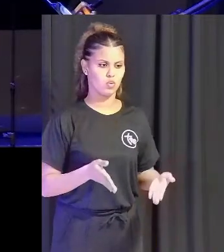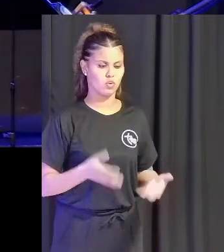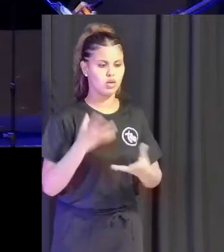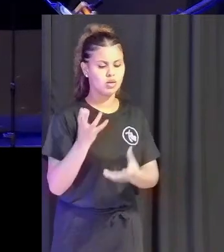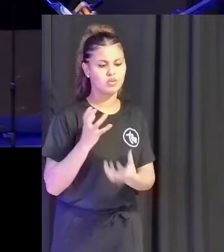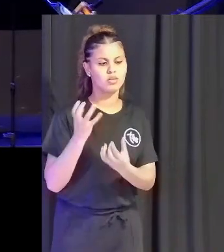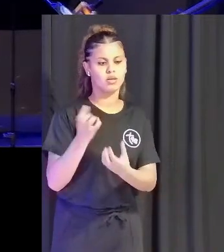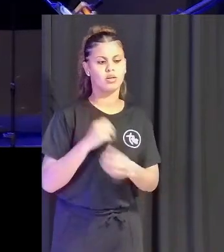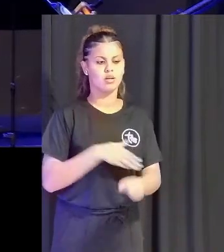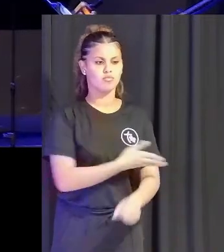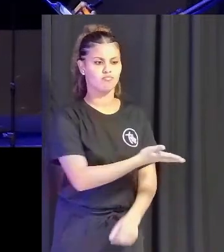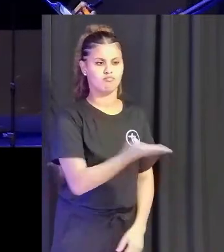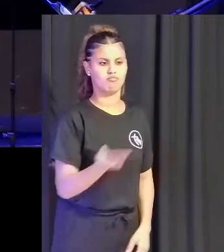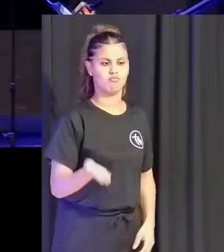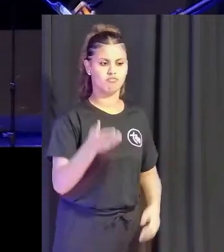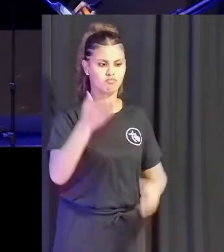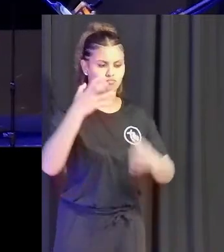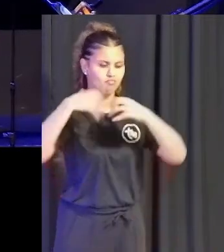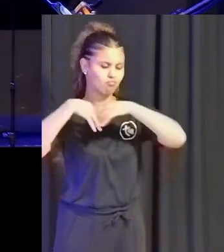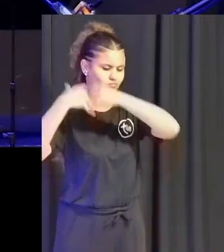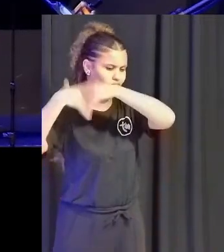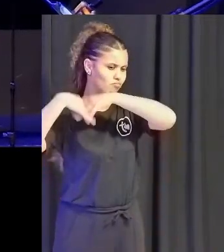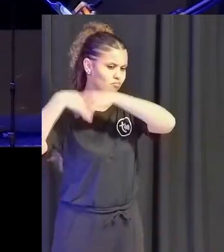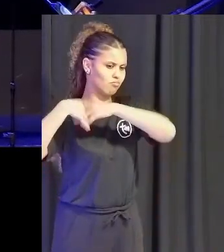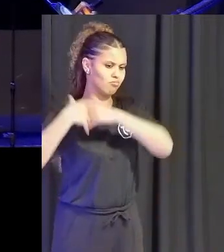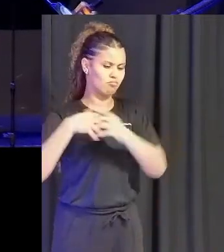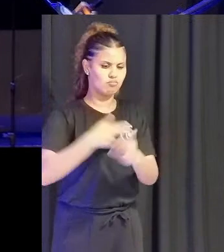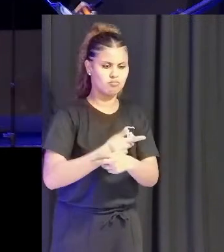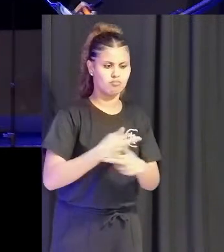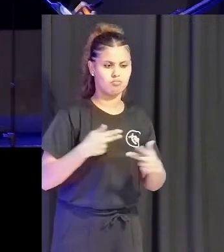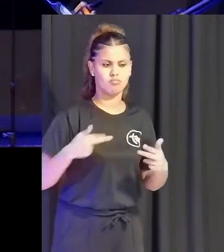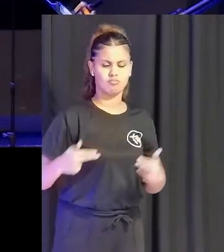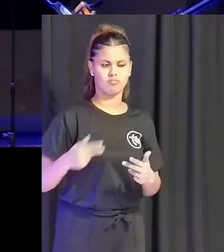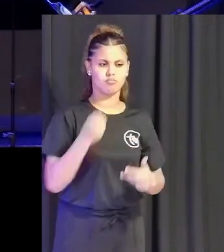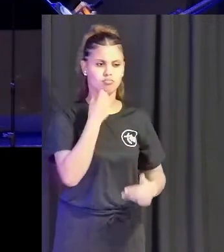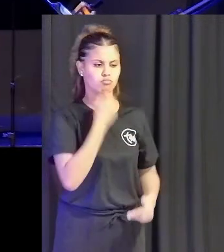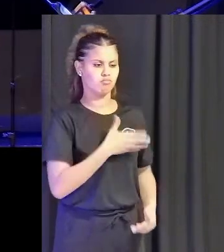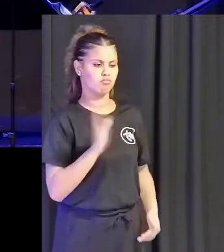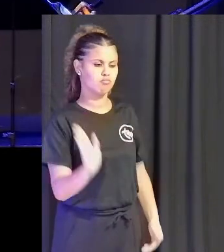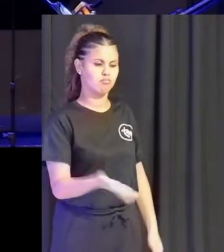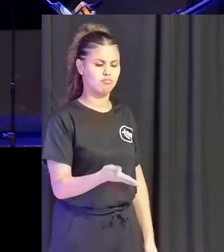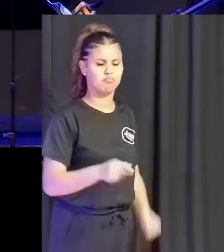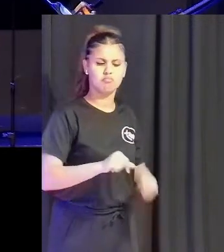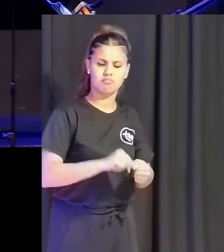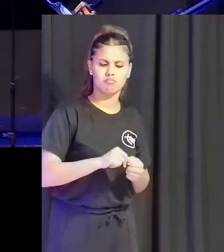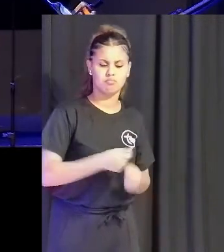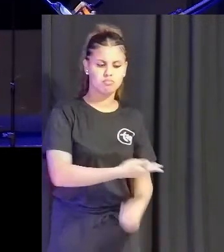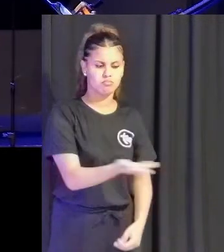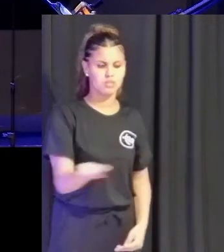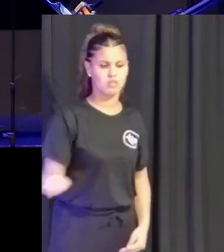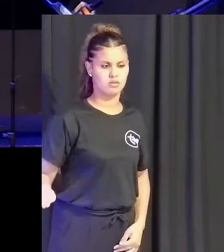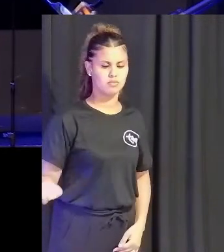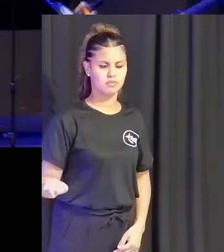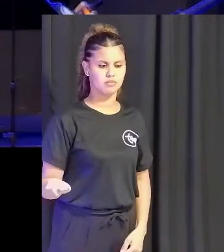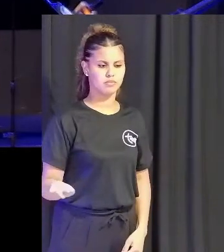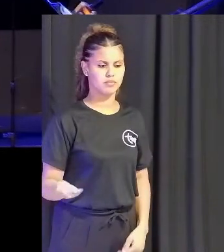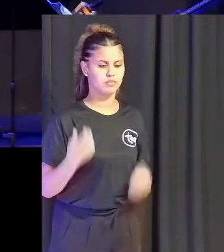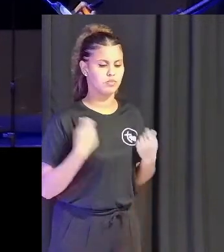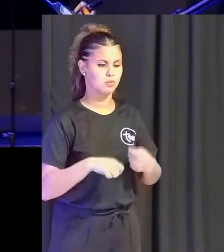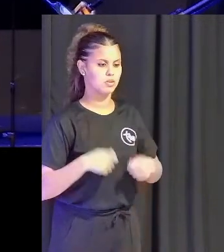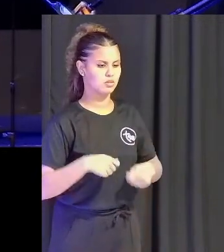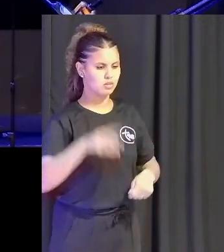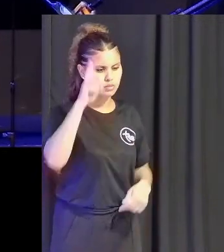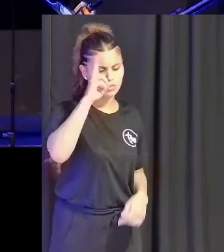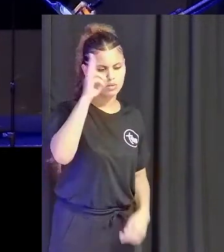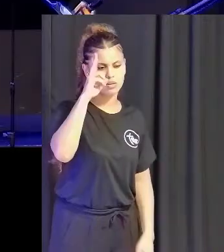suas vidas. Ele tem feito muitas coisas boas, muitas coisas legais, e se não nos cuidarmos, podemos até